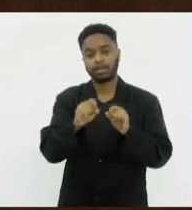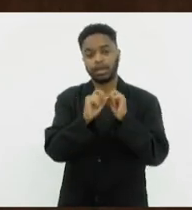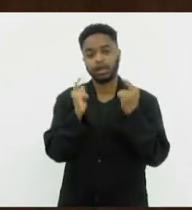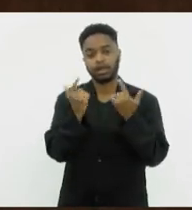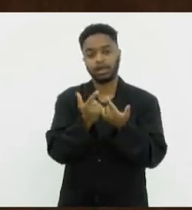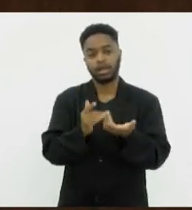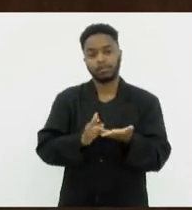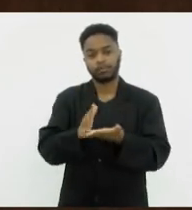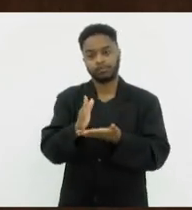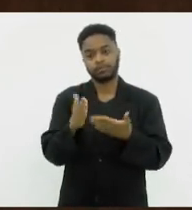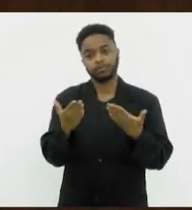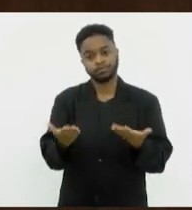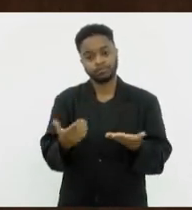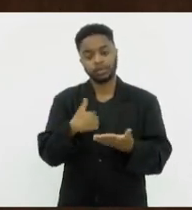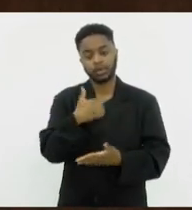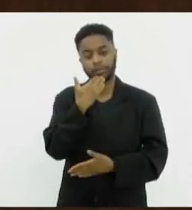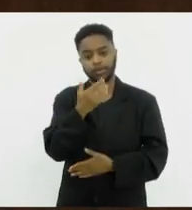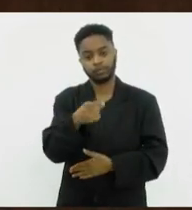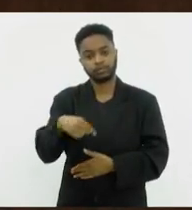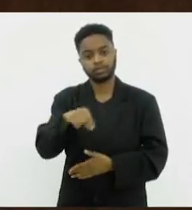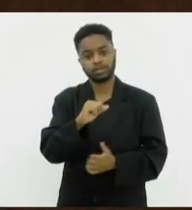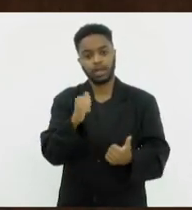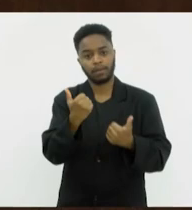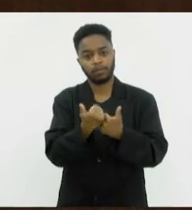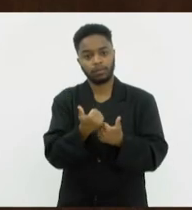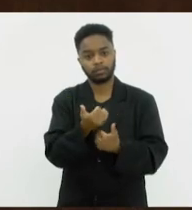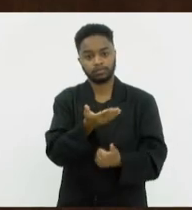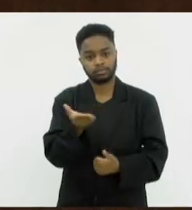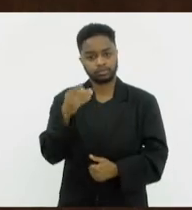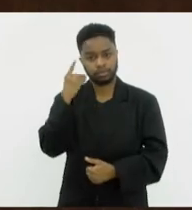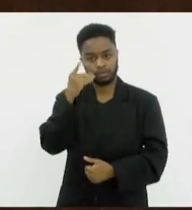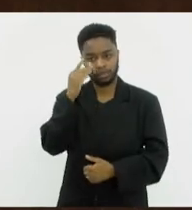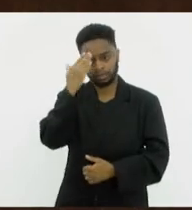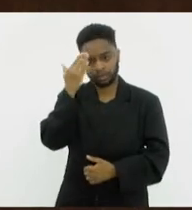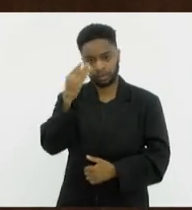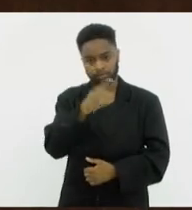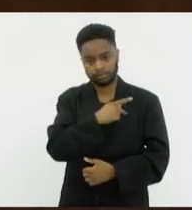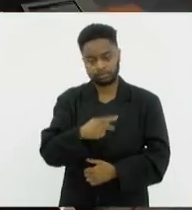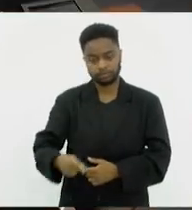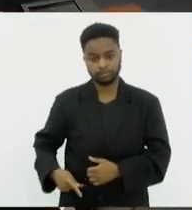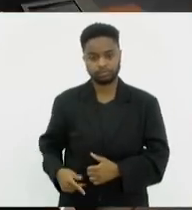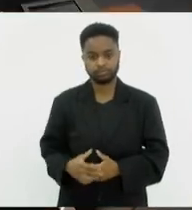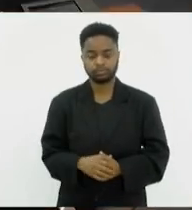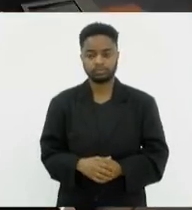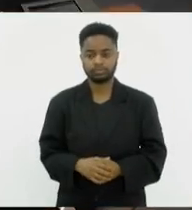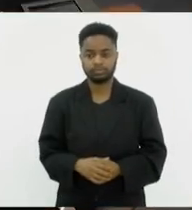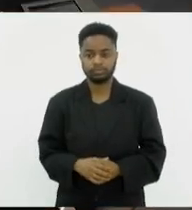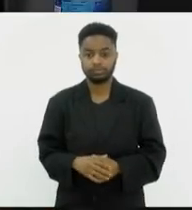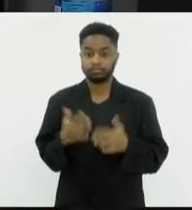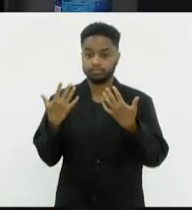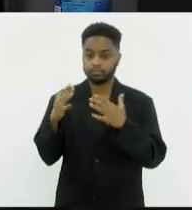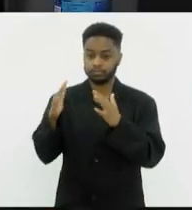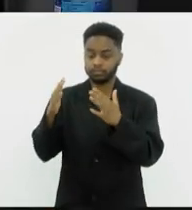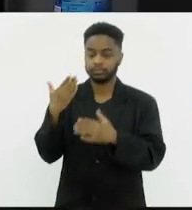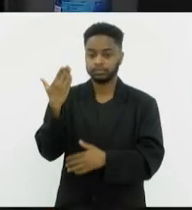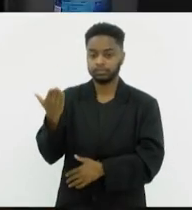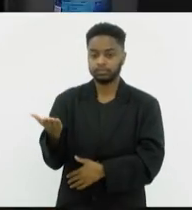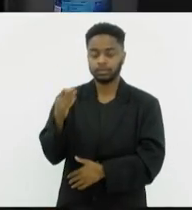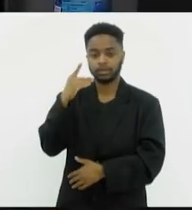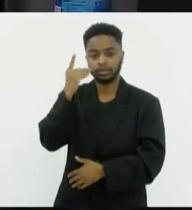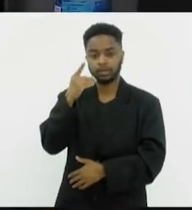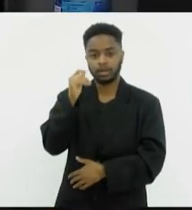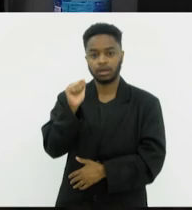Legislativa aprovar. Portanto, eu peço o apoio de todos os deputados. Muito obrigado, senhor presidente. Parabéns aí, nosso nobre